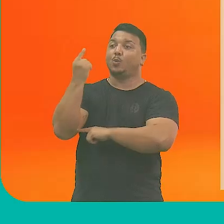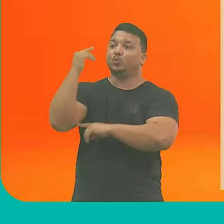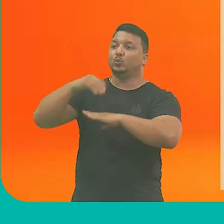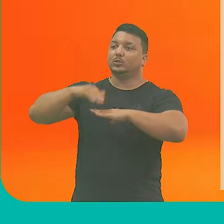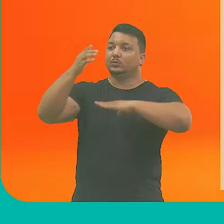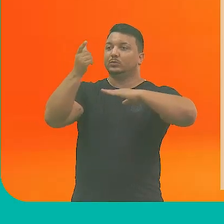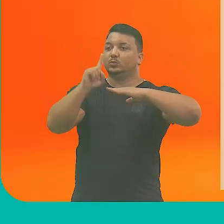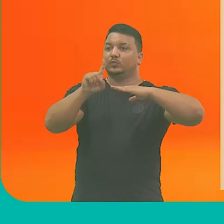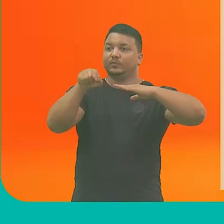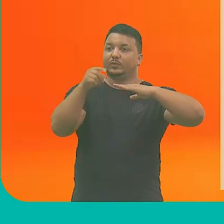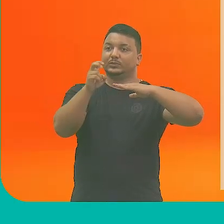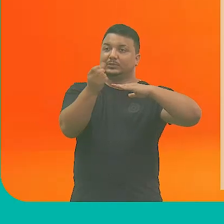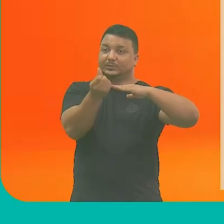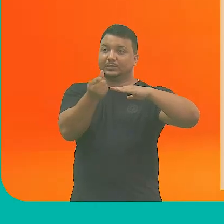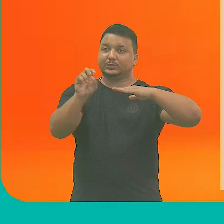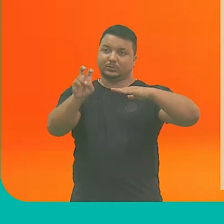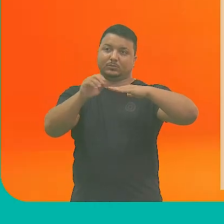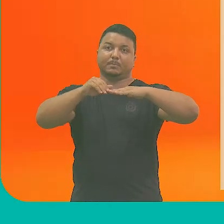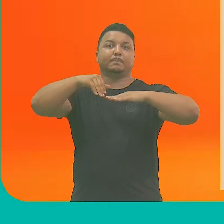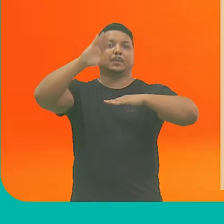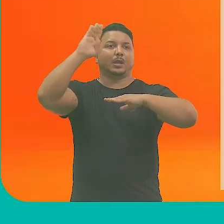estar acima de